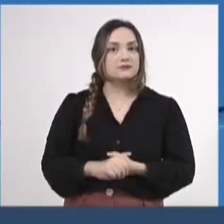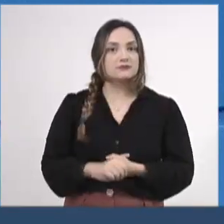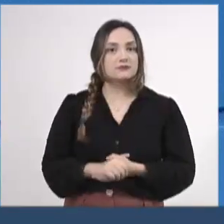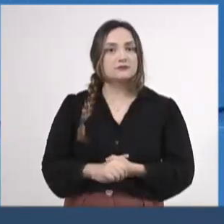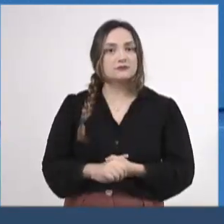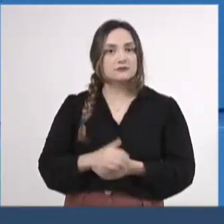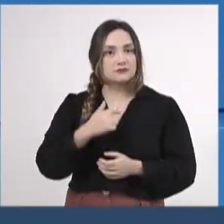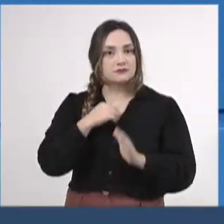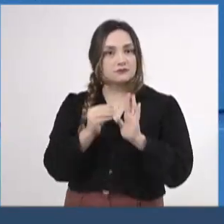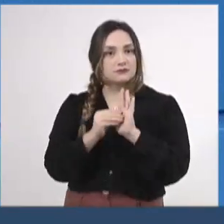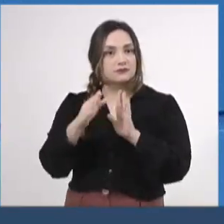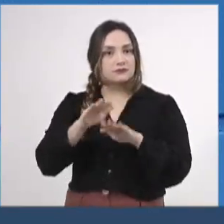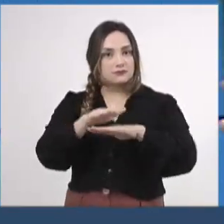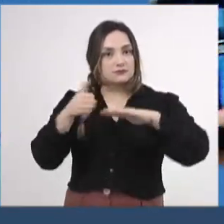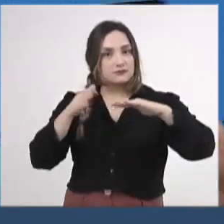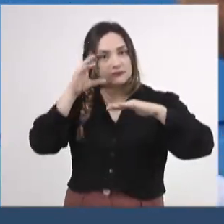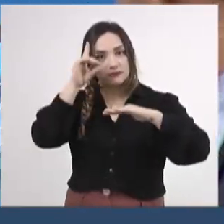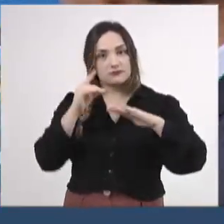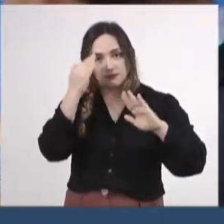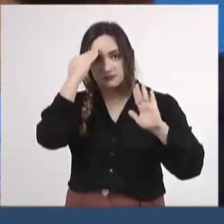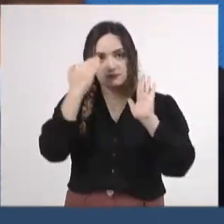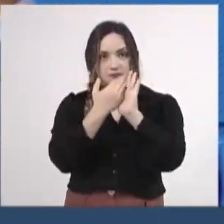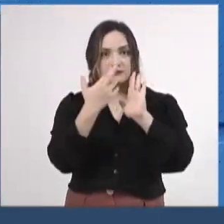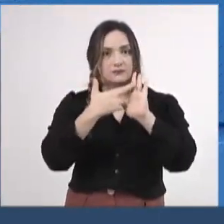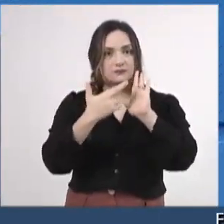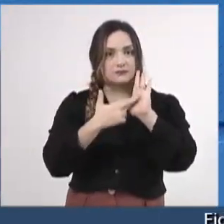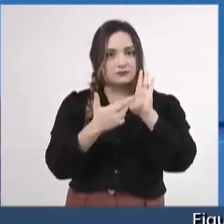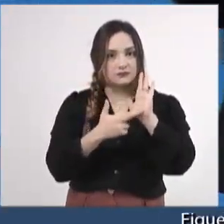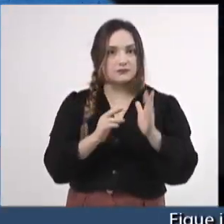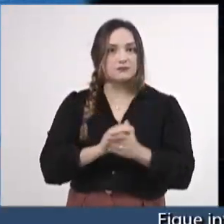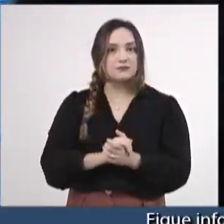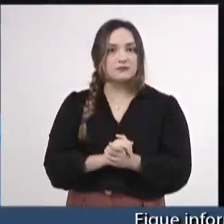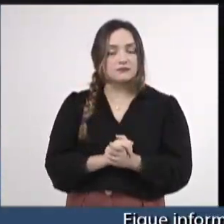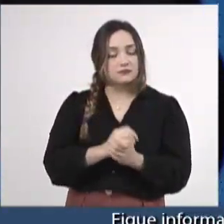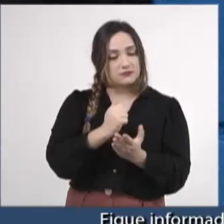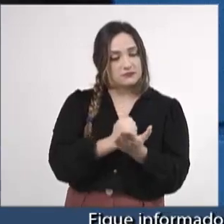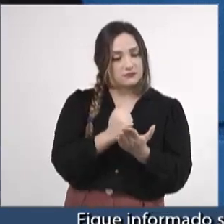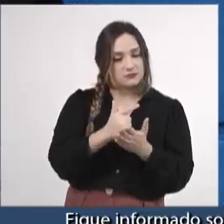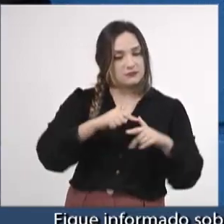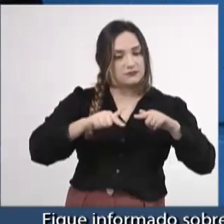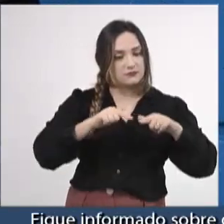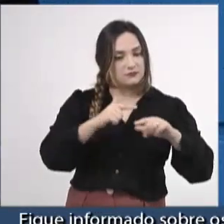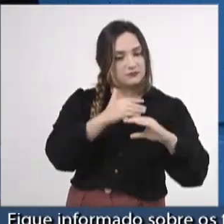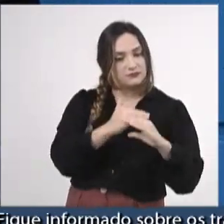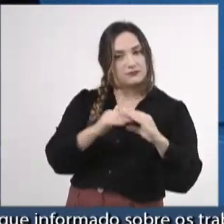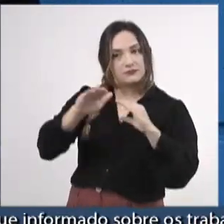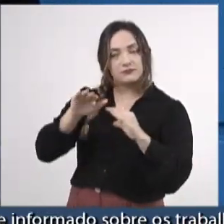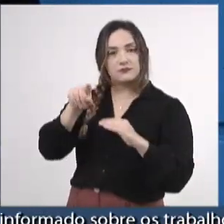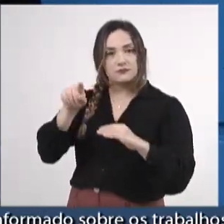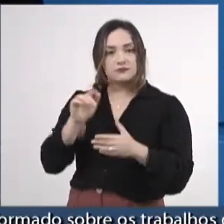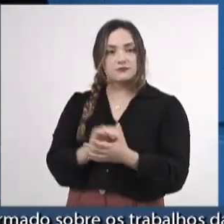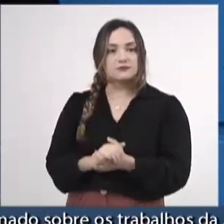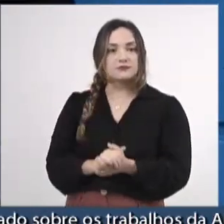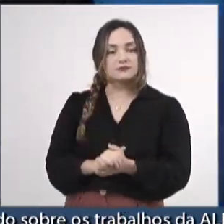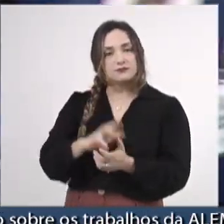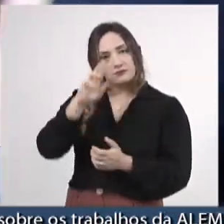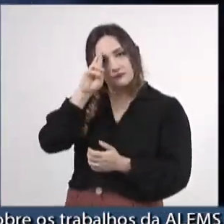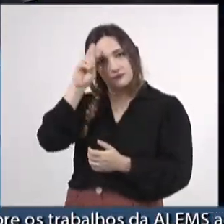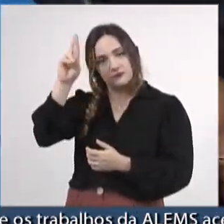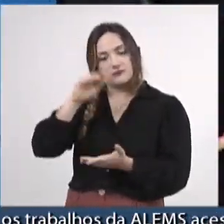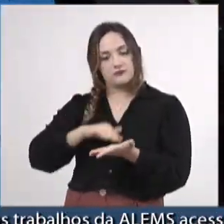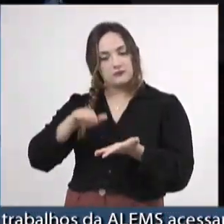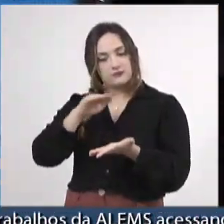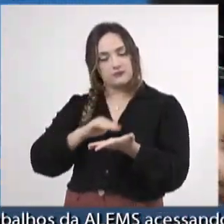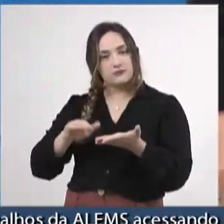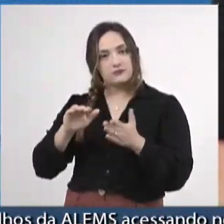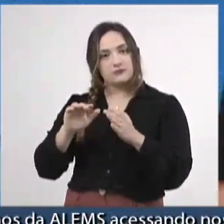de comer de forma regimental seja encaminhado expediente desse poder legislativo ao Excelentíssimo Senhor